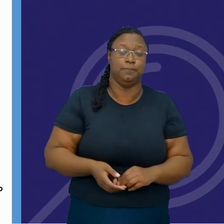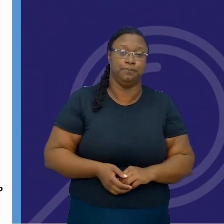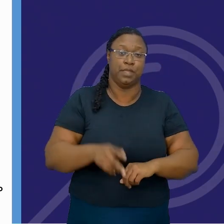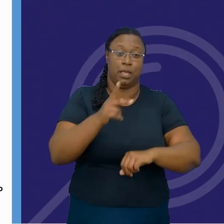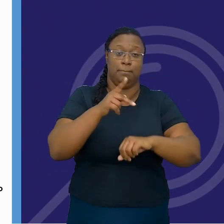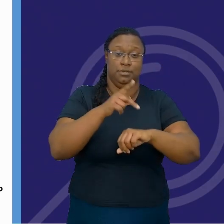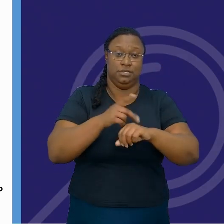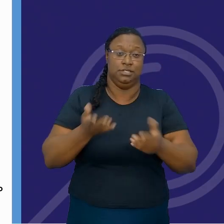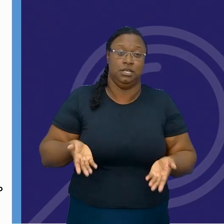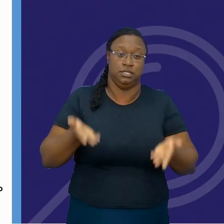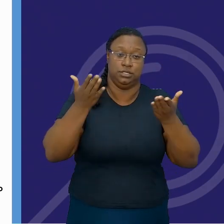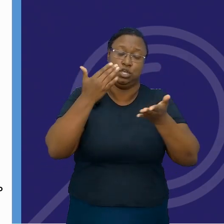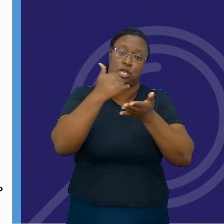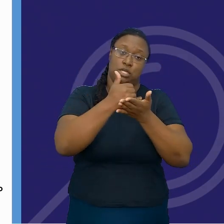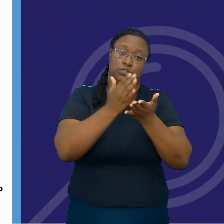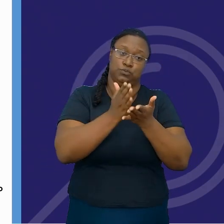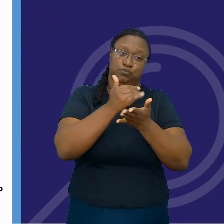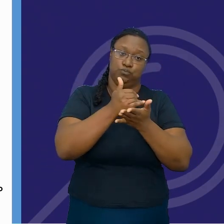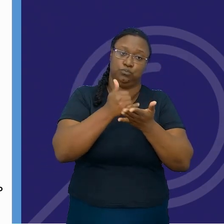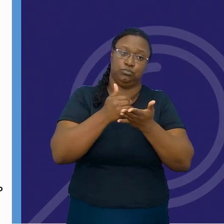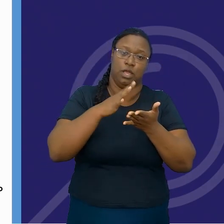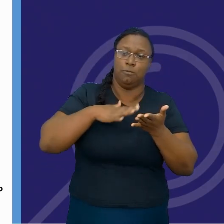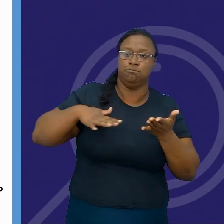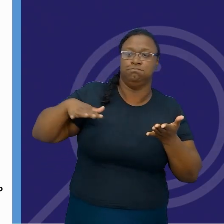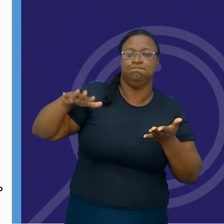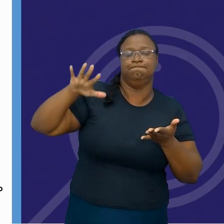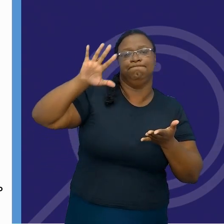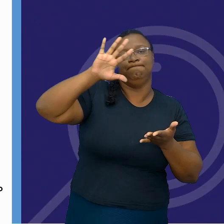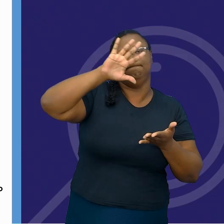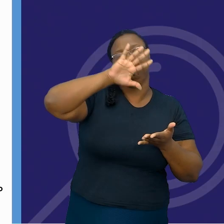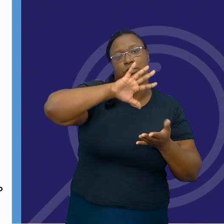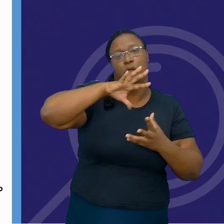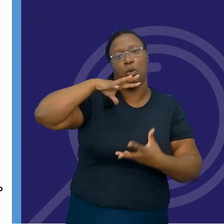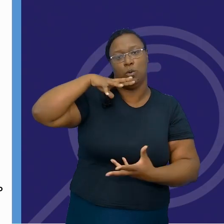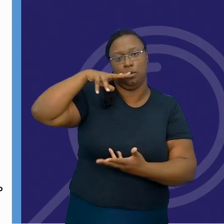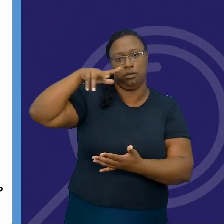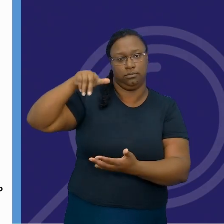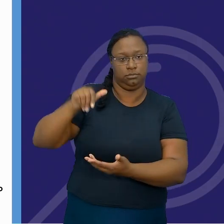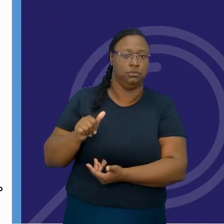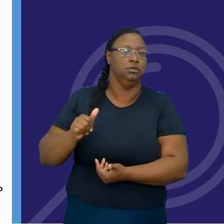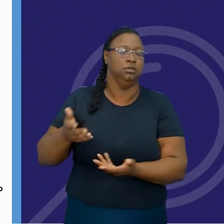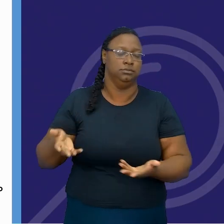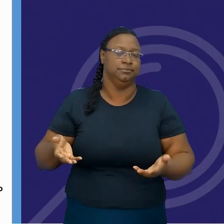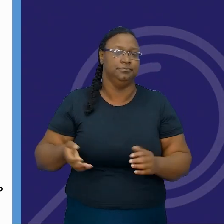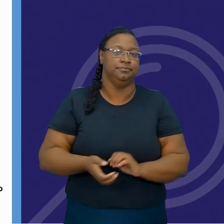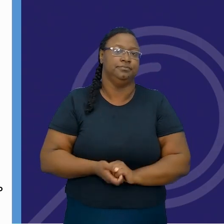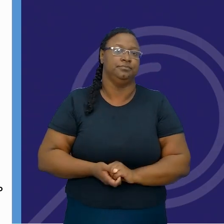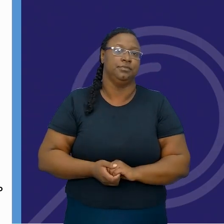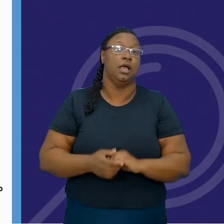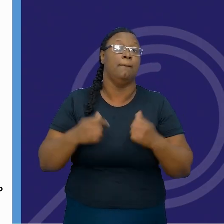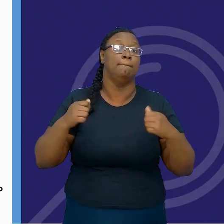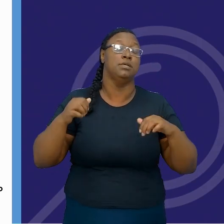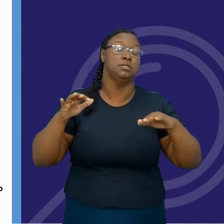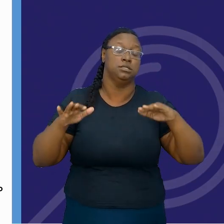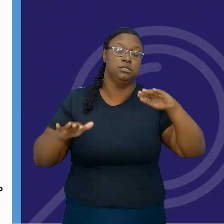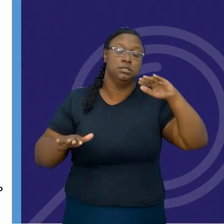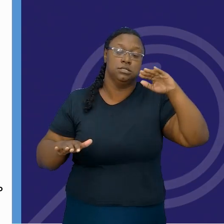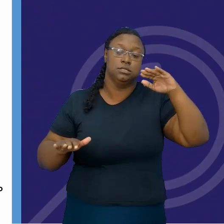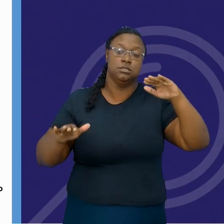é dividido, né, por todos os habitantes do planeta. Então, a gente tem que equilibrar isso,